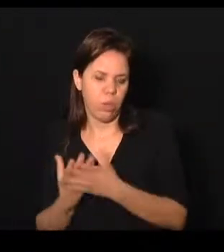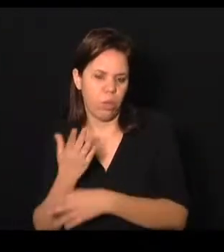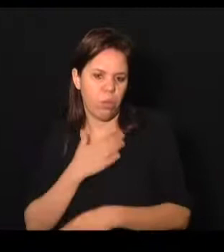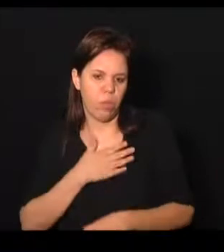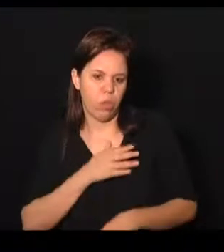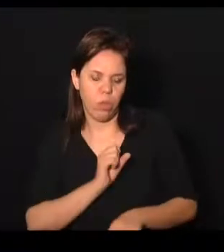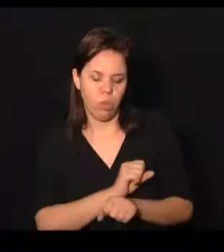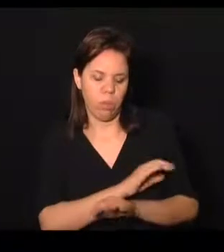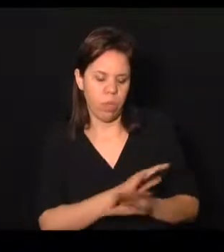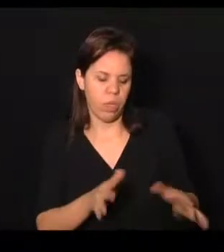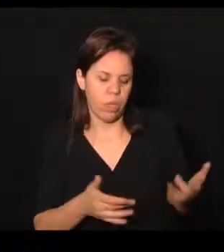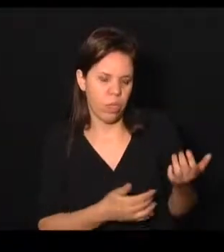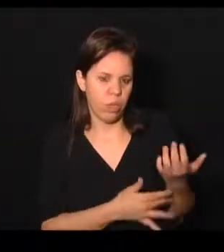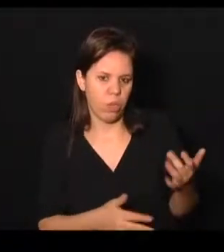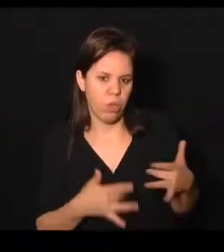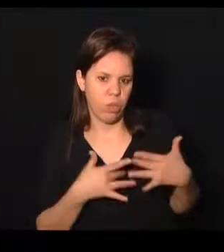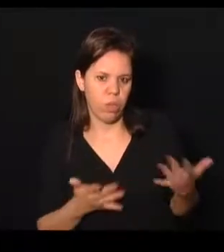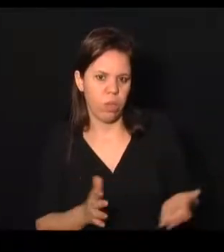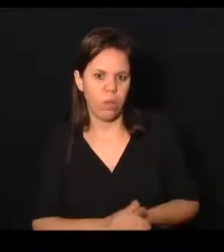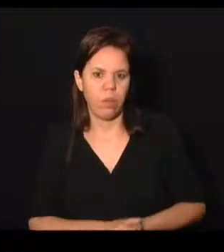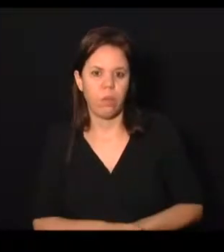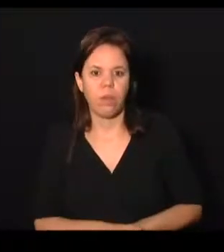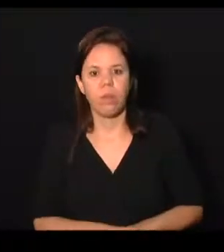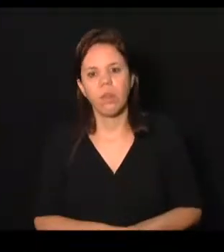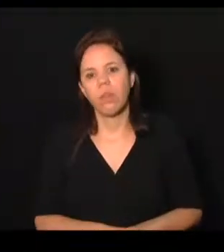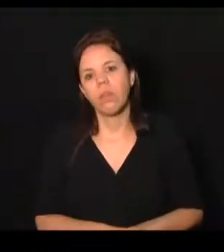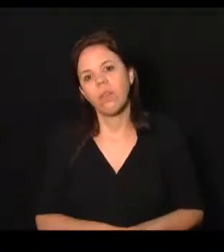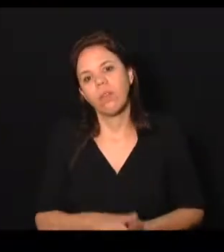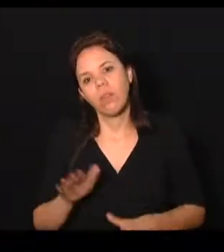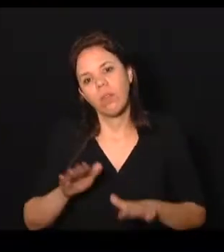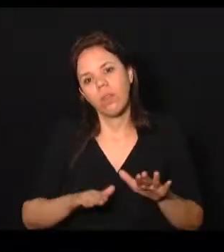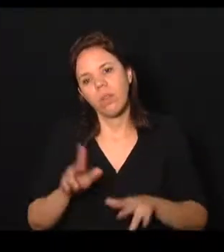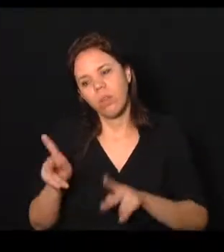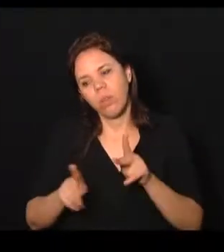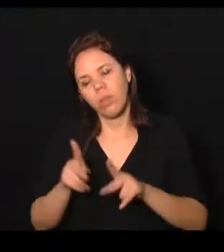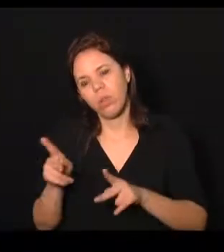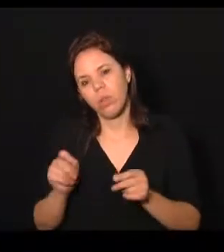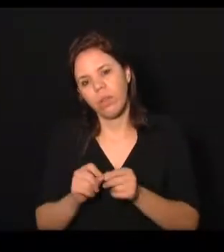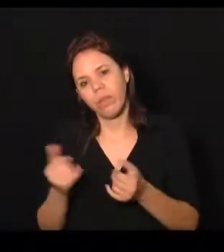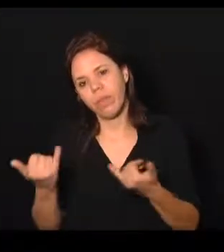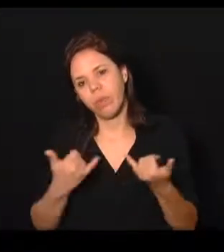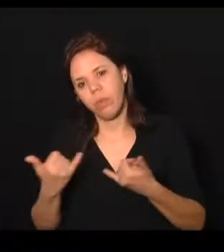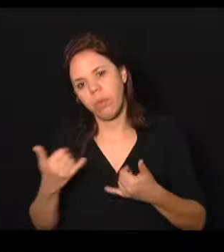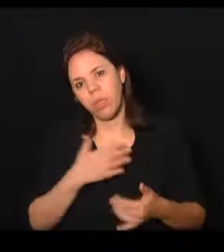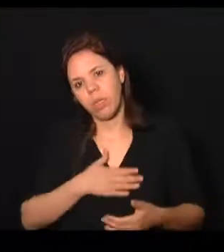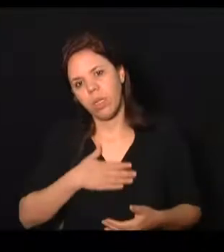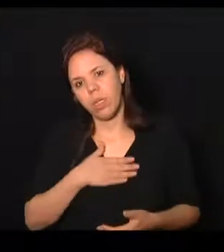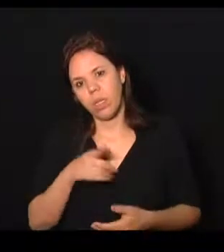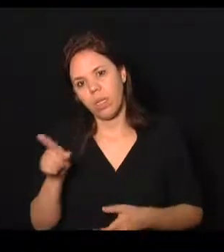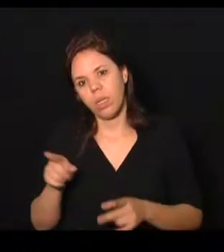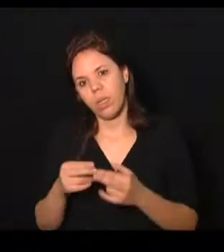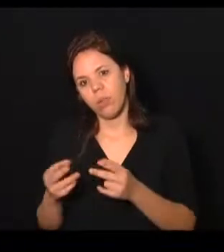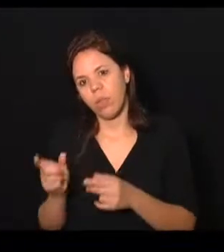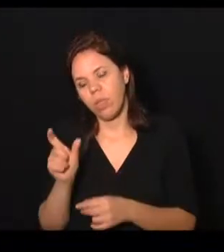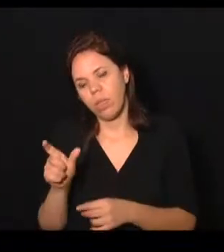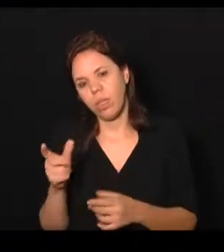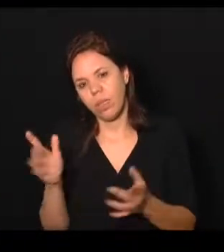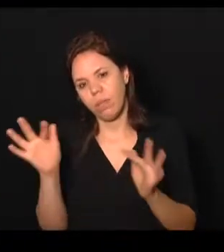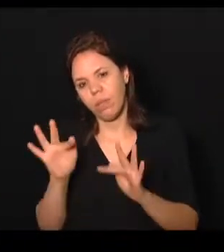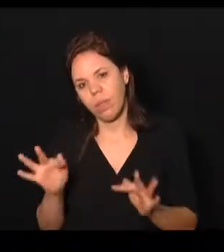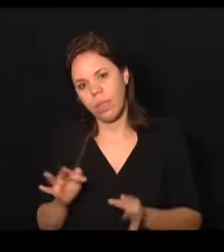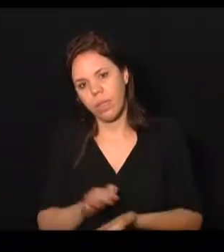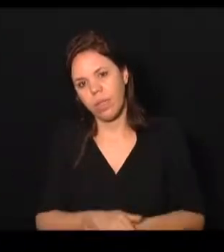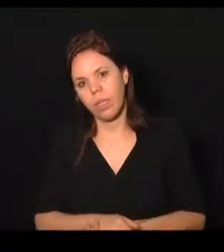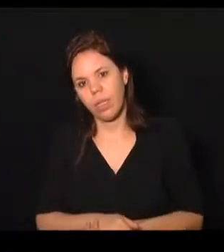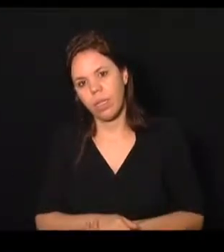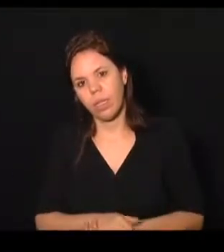doar. E então, tem vezes que a pessoa me fala assim para mim, eu fico até satisfeito, olha, eu sou doador da carteirinha hoje, fico feliz, né?